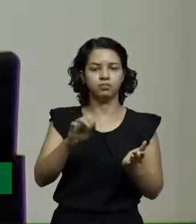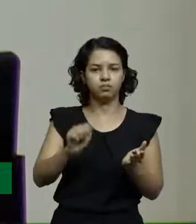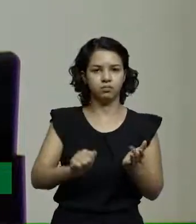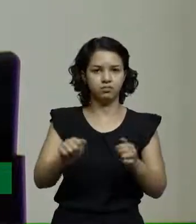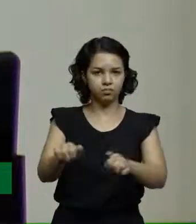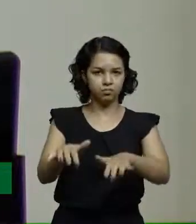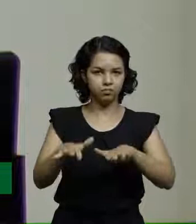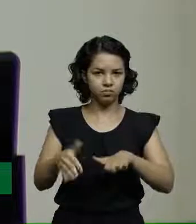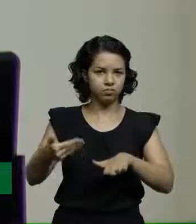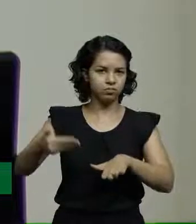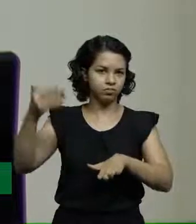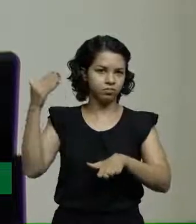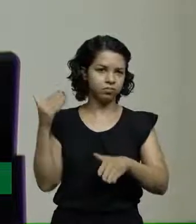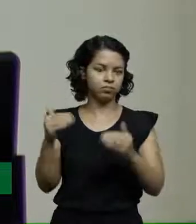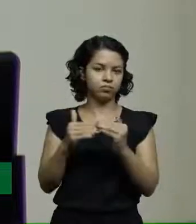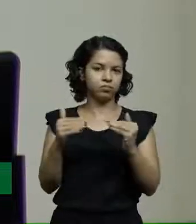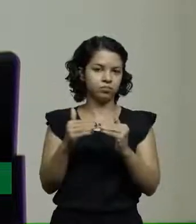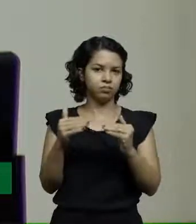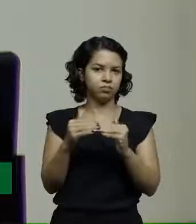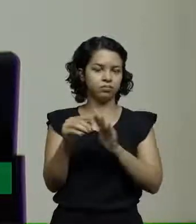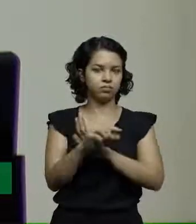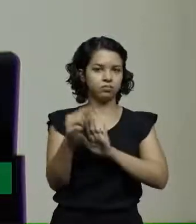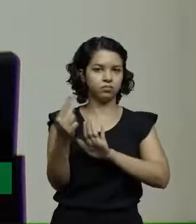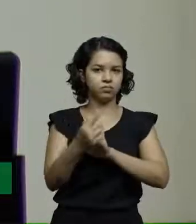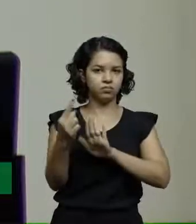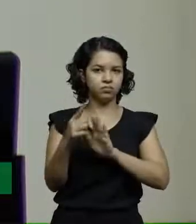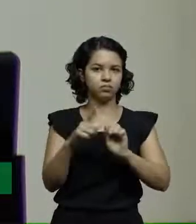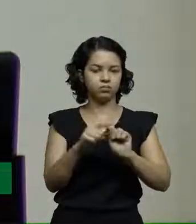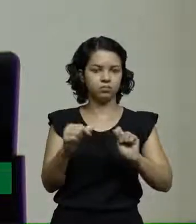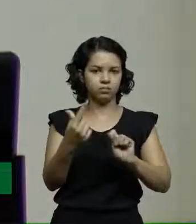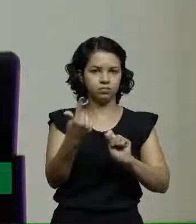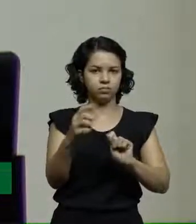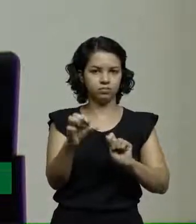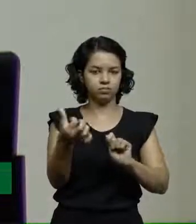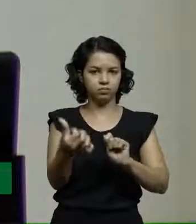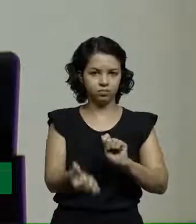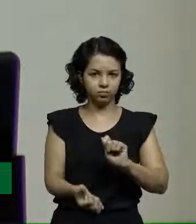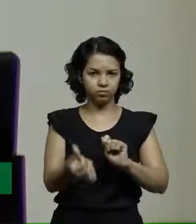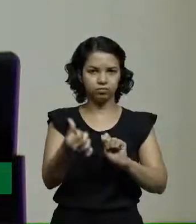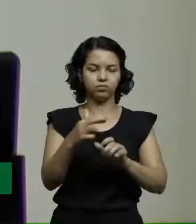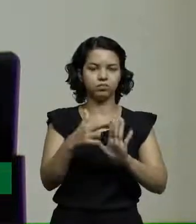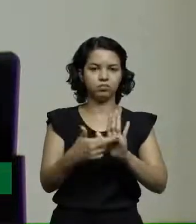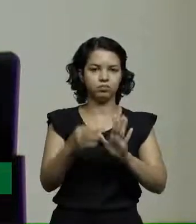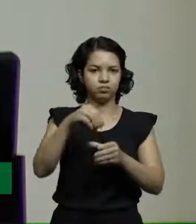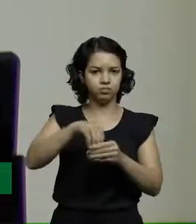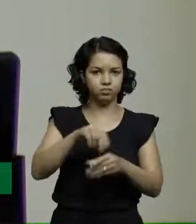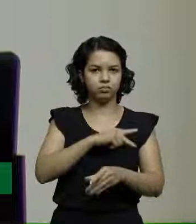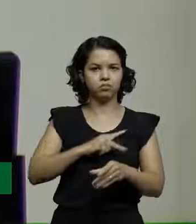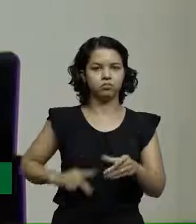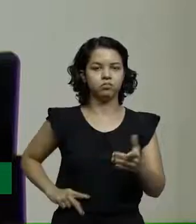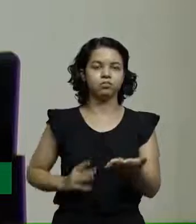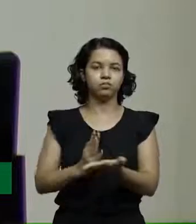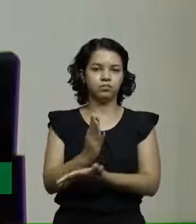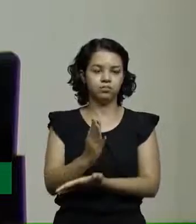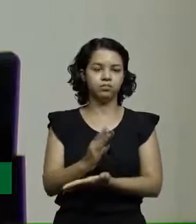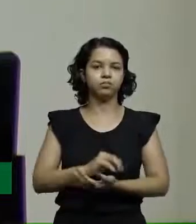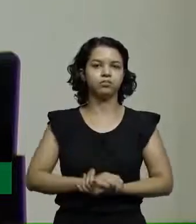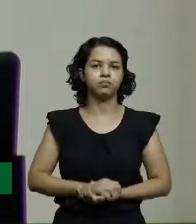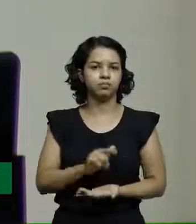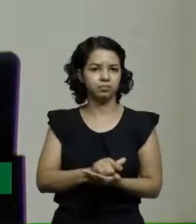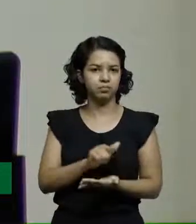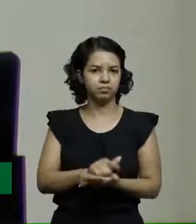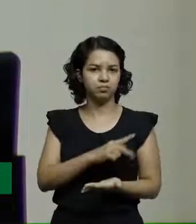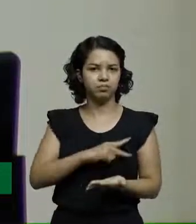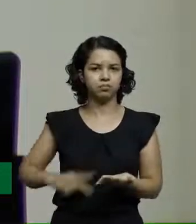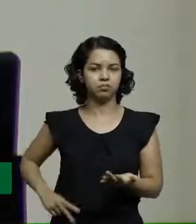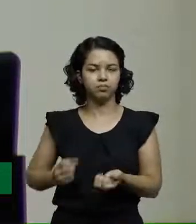em consonância com o parágrafo 1º do artigo 106 do Regimento Interno, o senhor presidente deu a por aprovada. Expediente, o senhor presidente